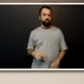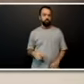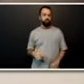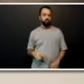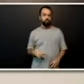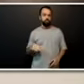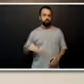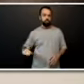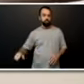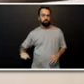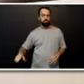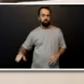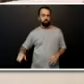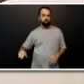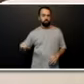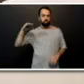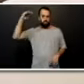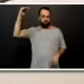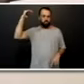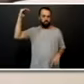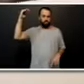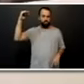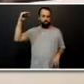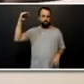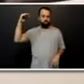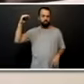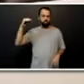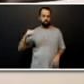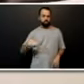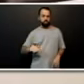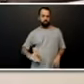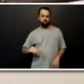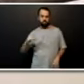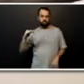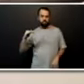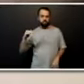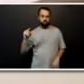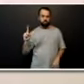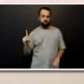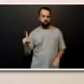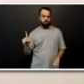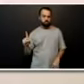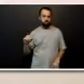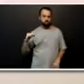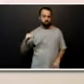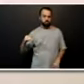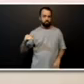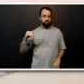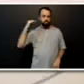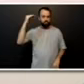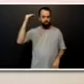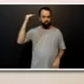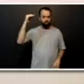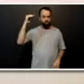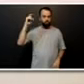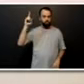Do menos um ao zero, dei um. Até o